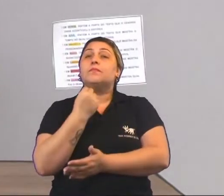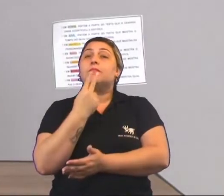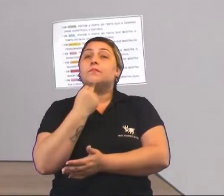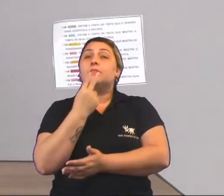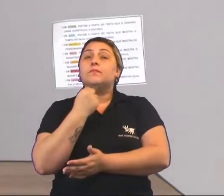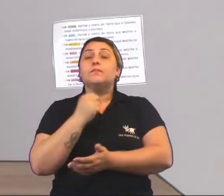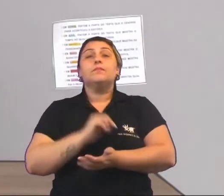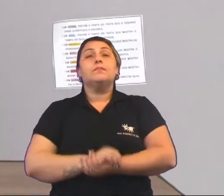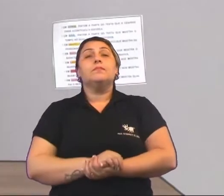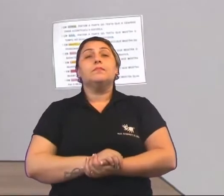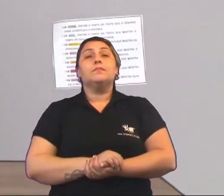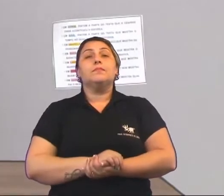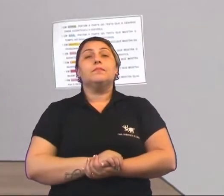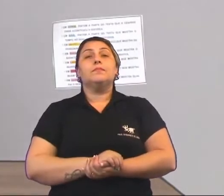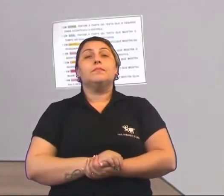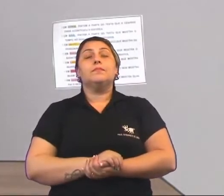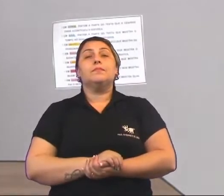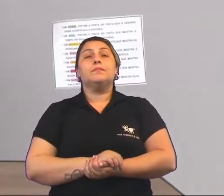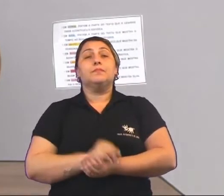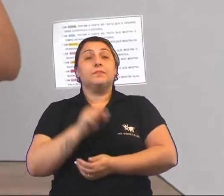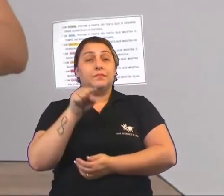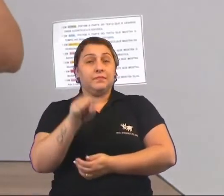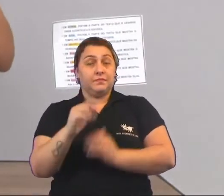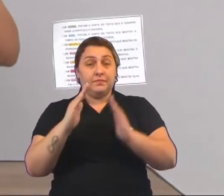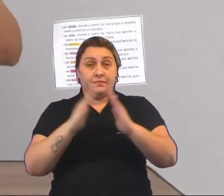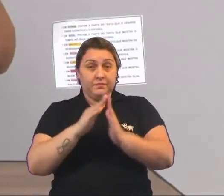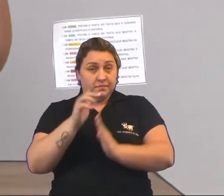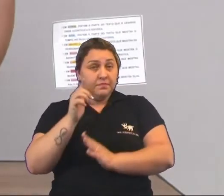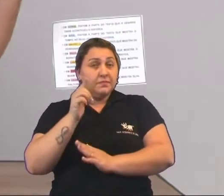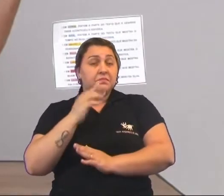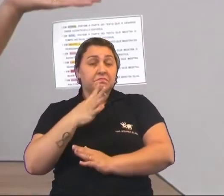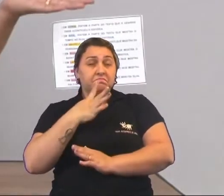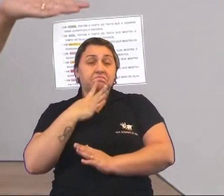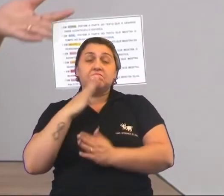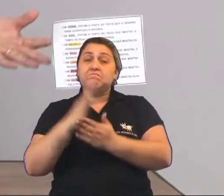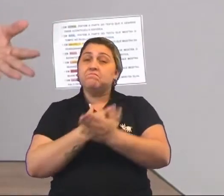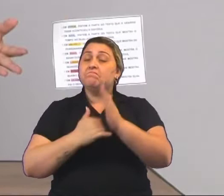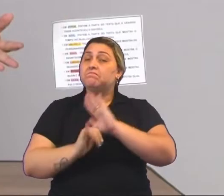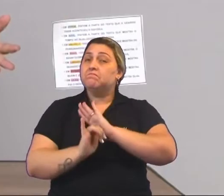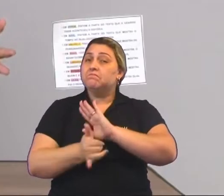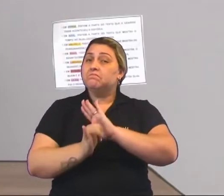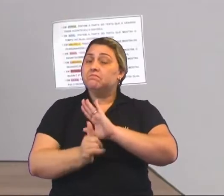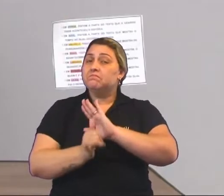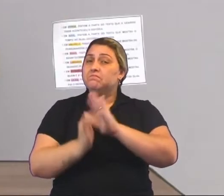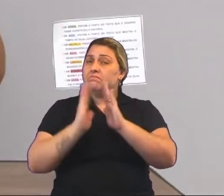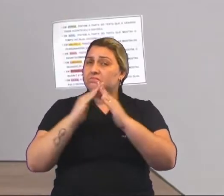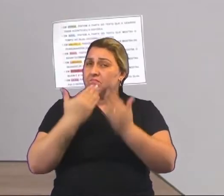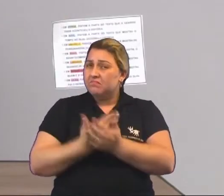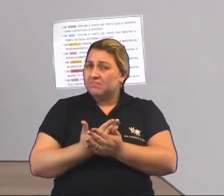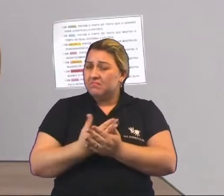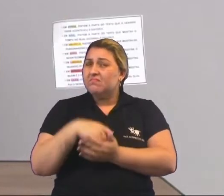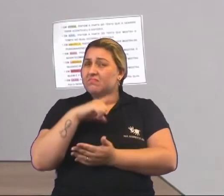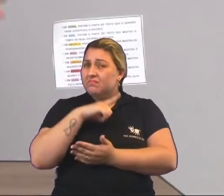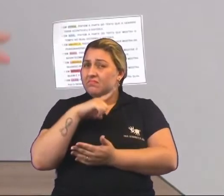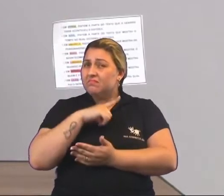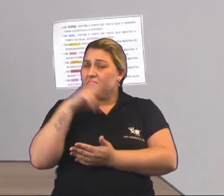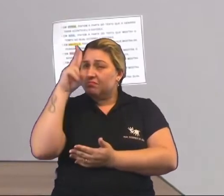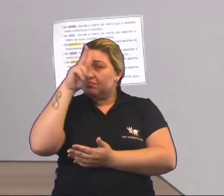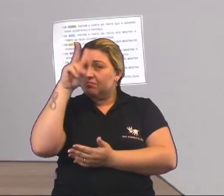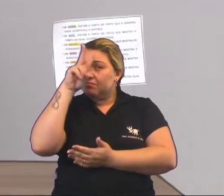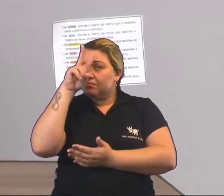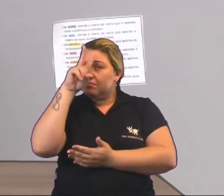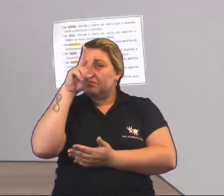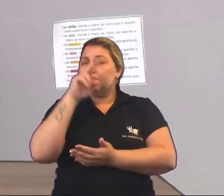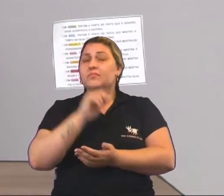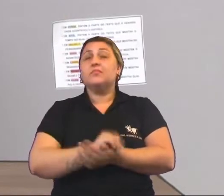Machado de Assis. Será que você aí de casa conhece algum conto sobre escola? Será que existem histórias